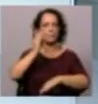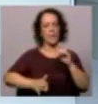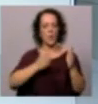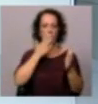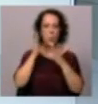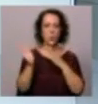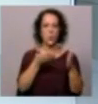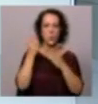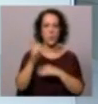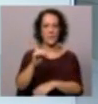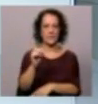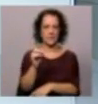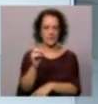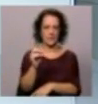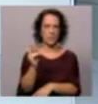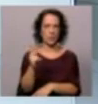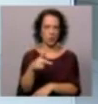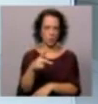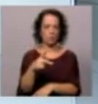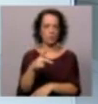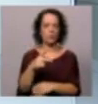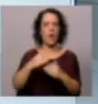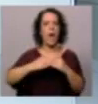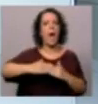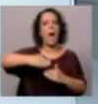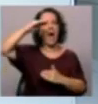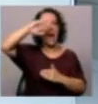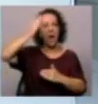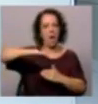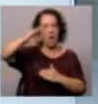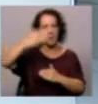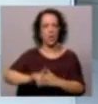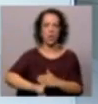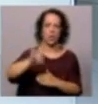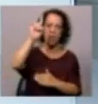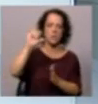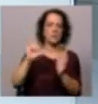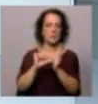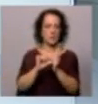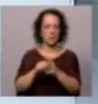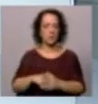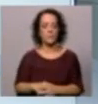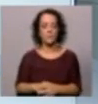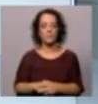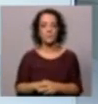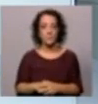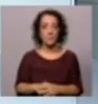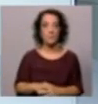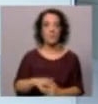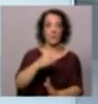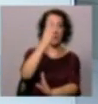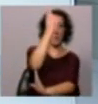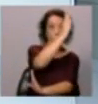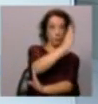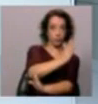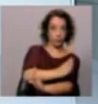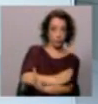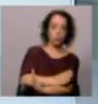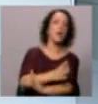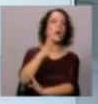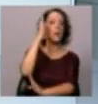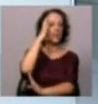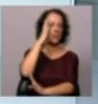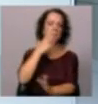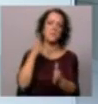até 60 km por hora nas terras altas da região norte e centro. Em toda a faixa costeira ocidental vamos ter durante a tarde